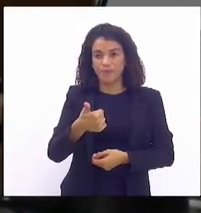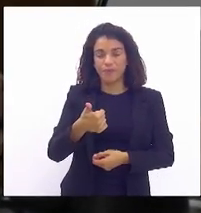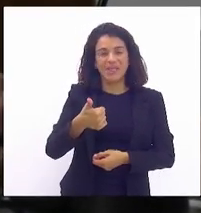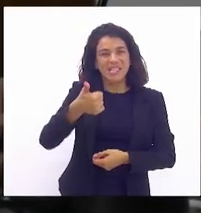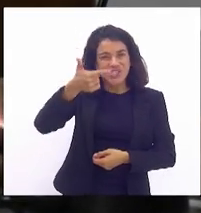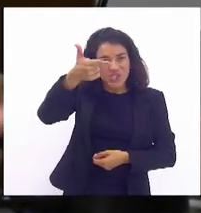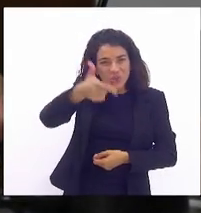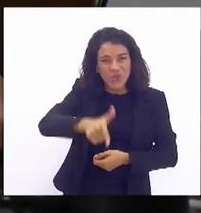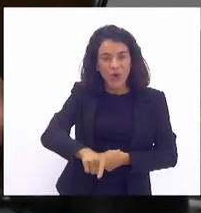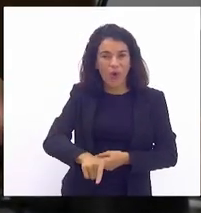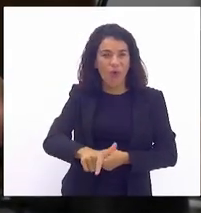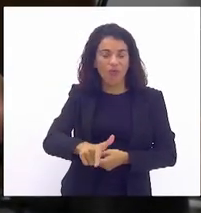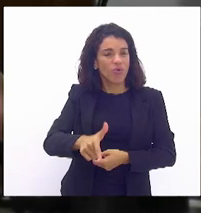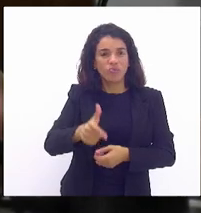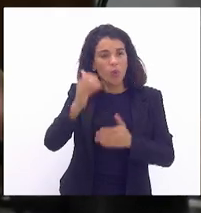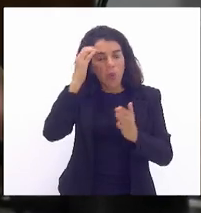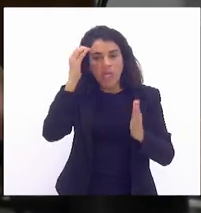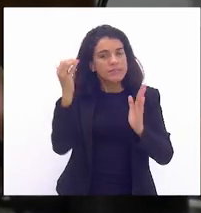Reiteradamente descumpridos.